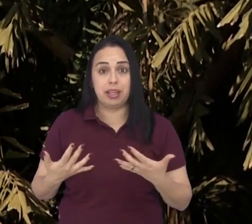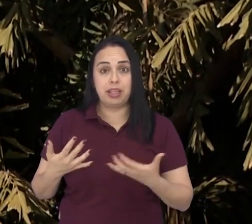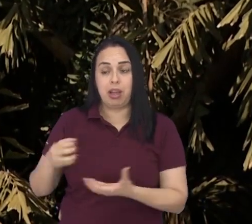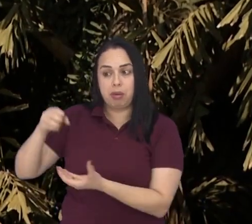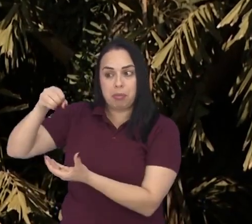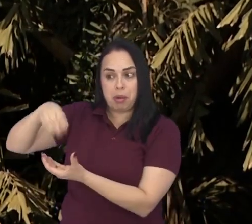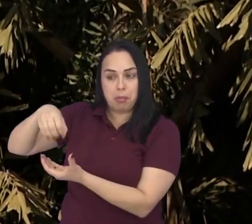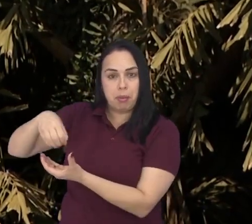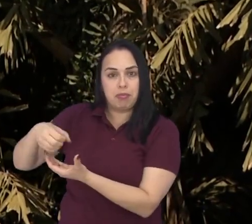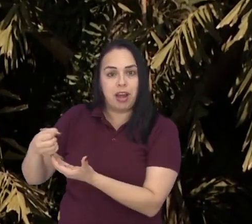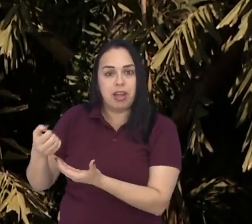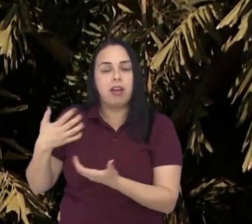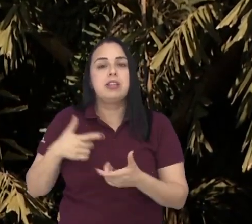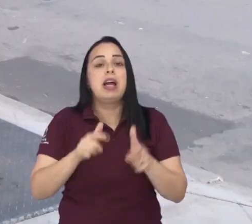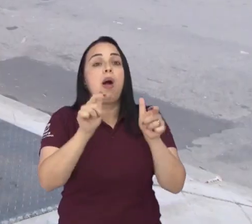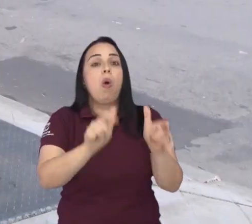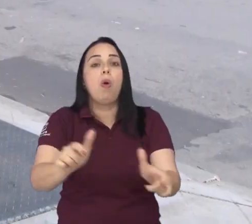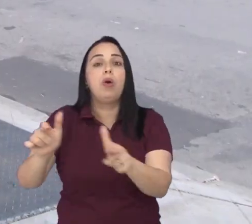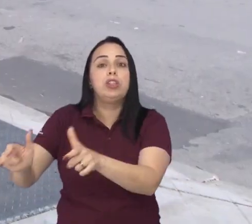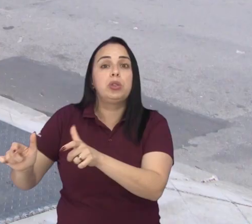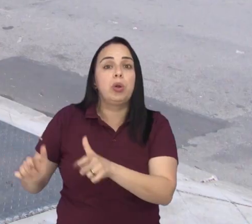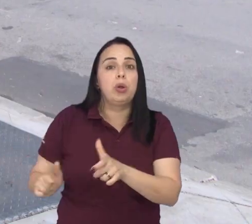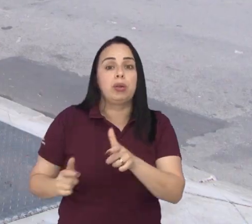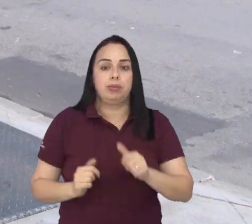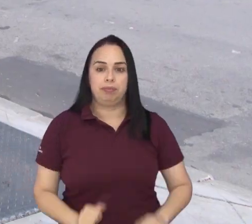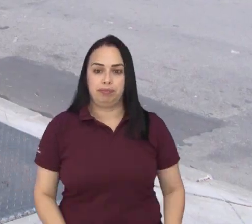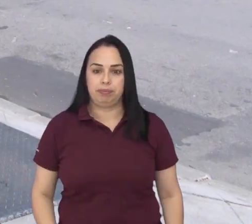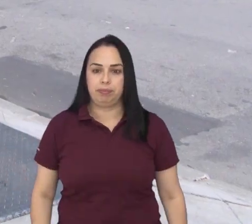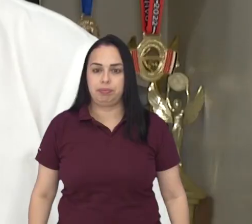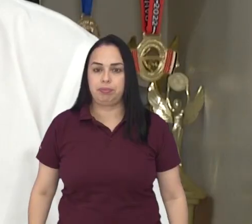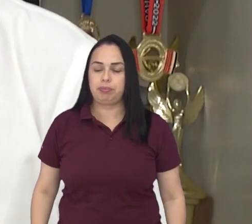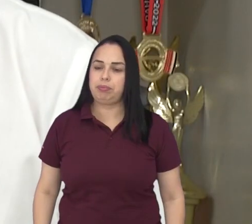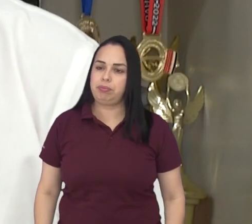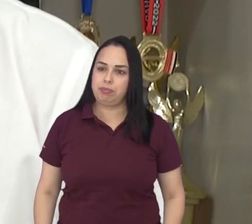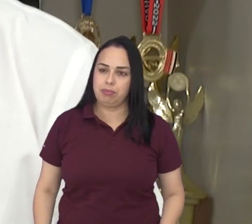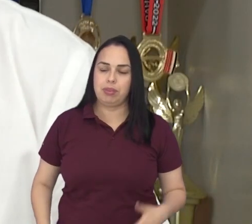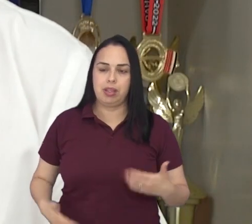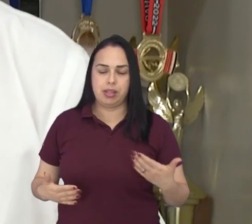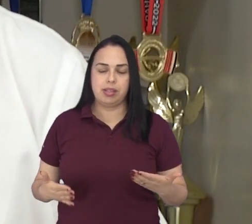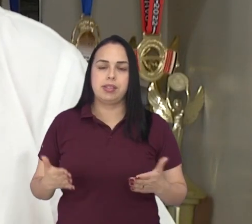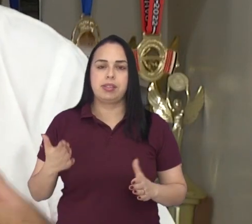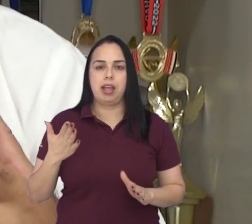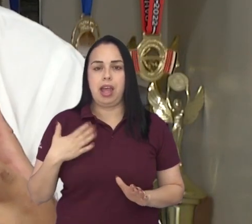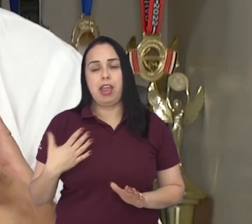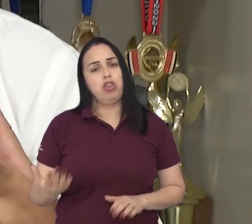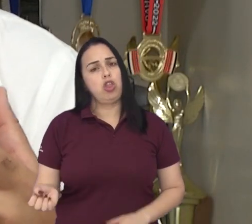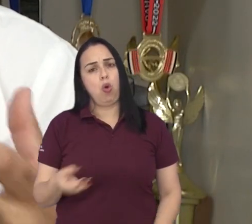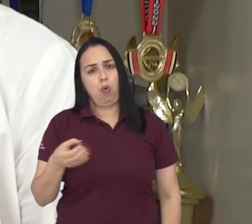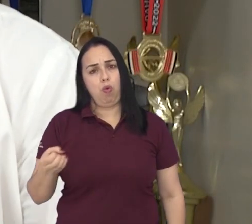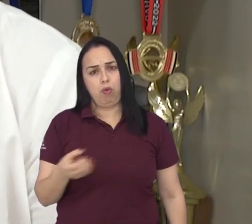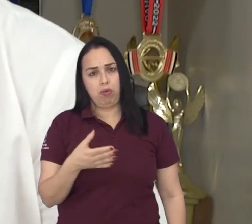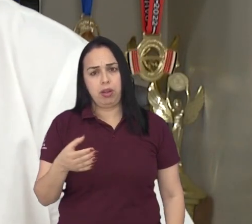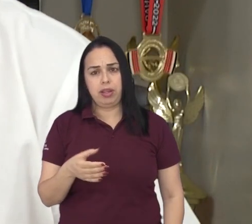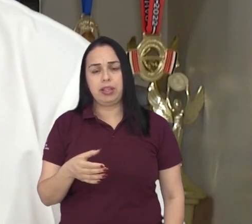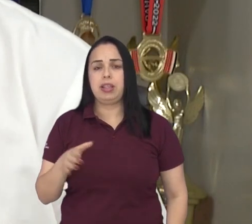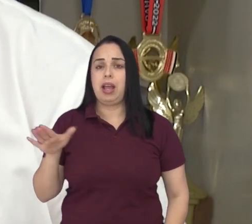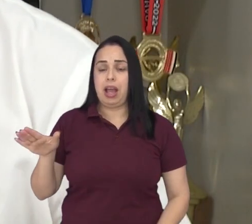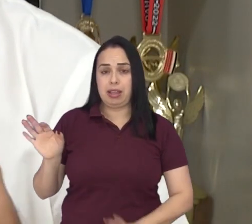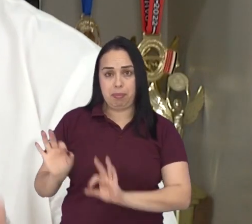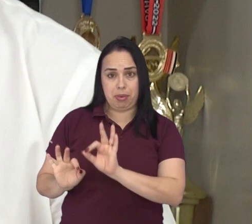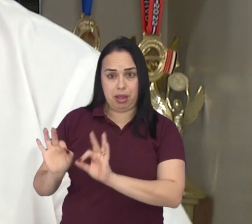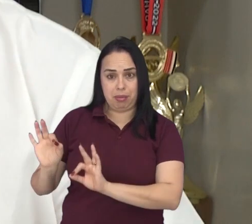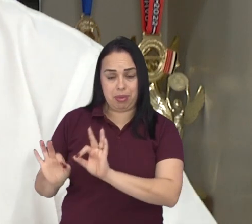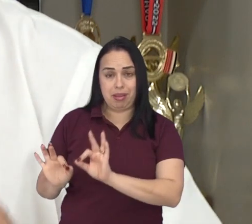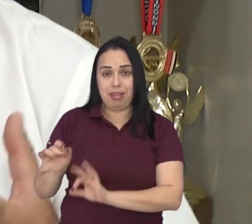à Urban indicar os locais para a instalação das lixeiras. É claro que é um modelo inovador, então eles estão